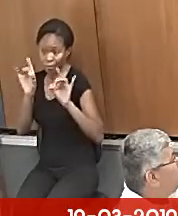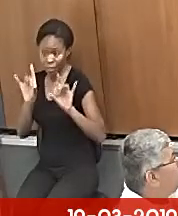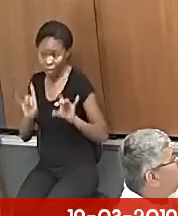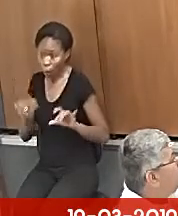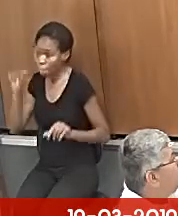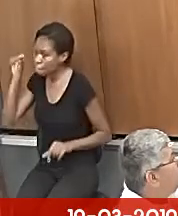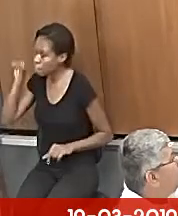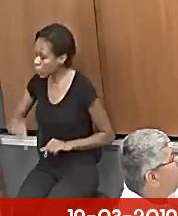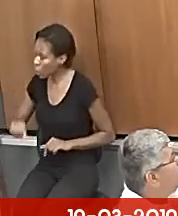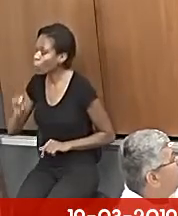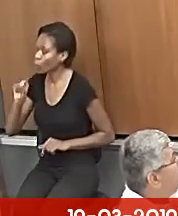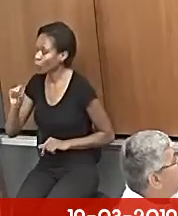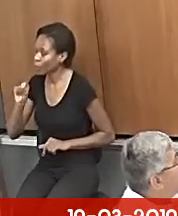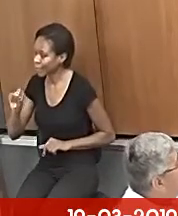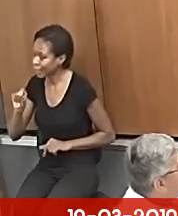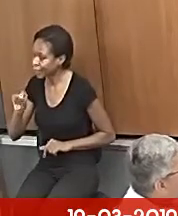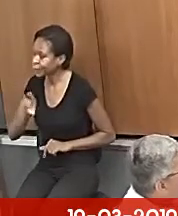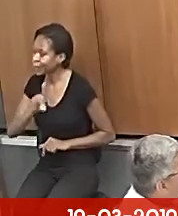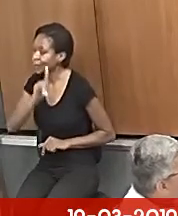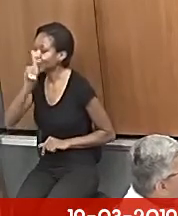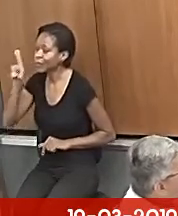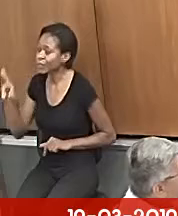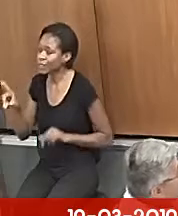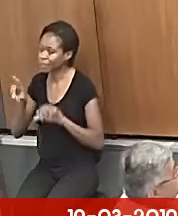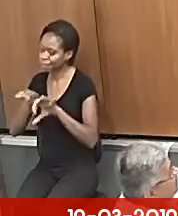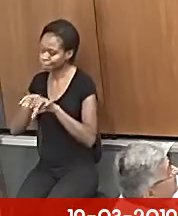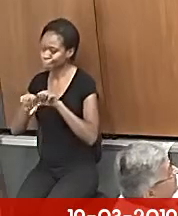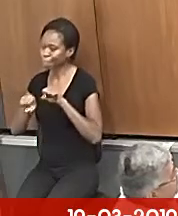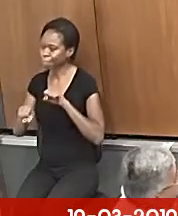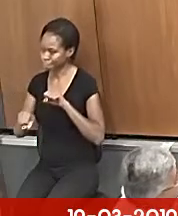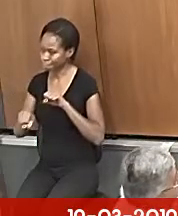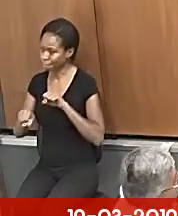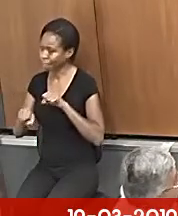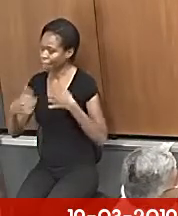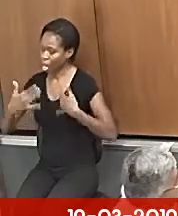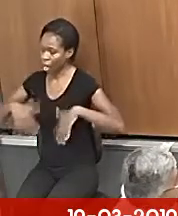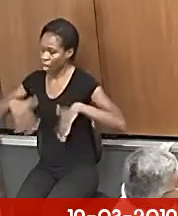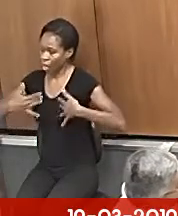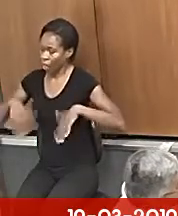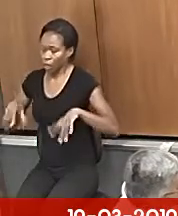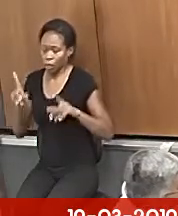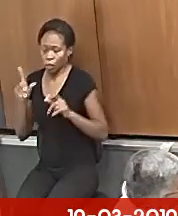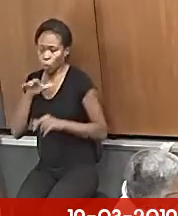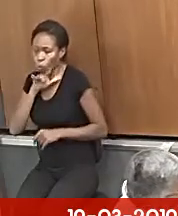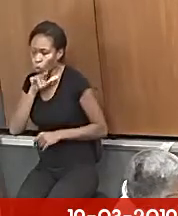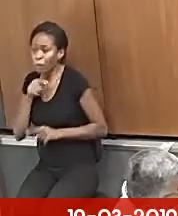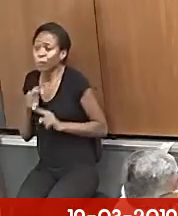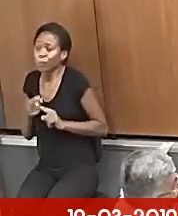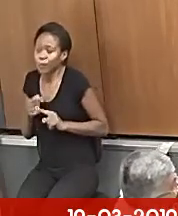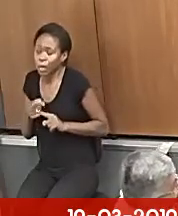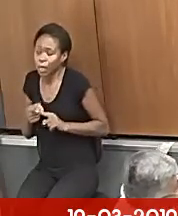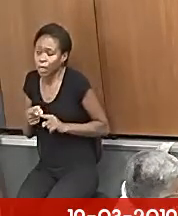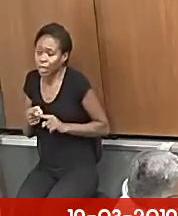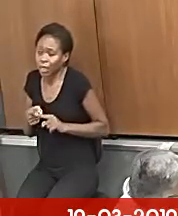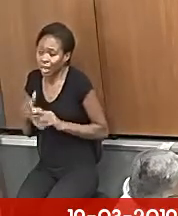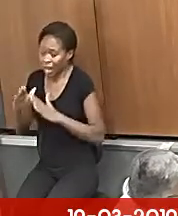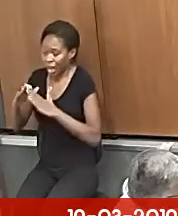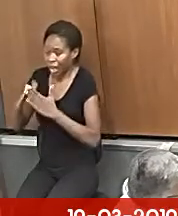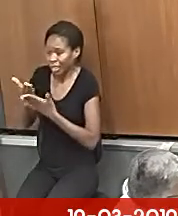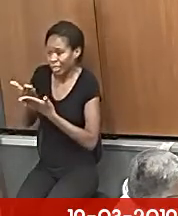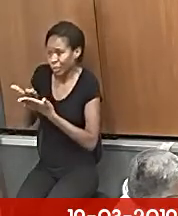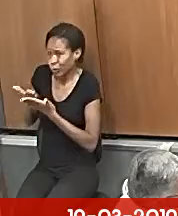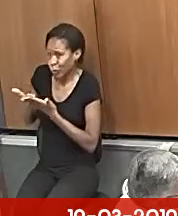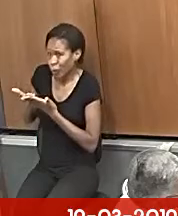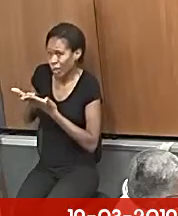acreditar ou não é dizer que vão formar esse é um terror que eles vão deixar a escola que eles amam que tem todo o apoio e daí para frente não